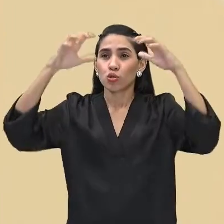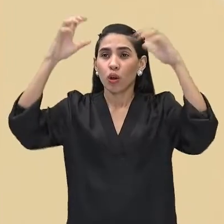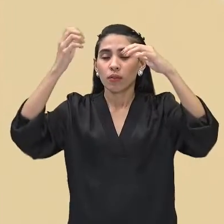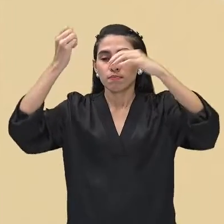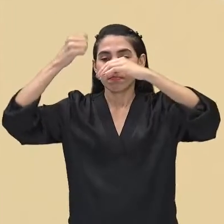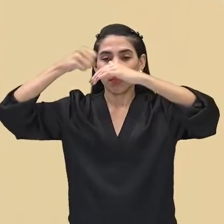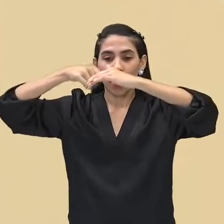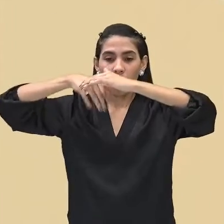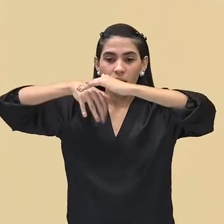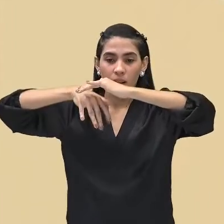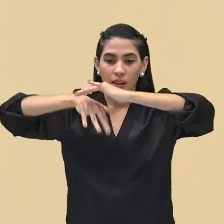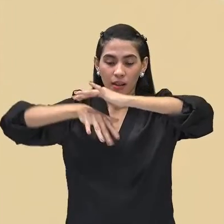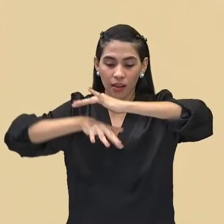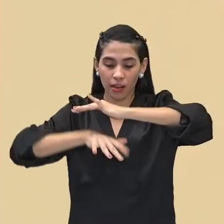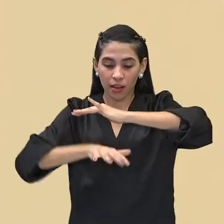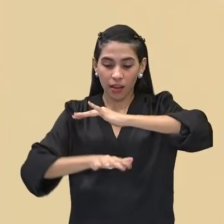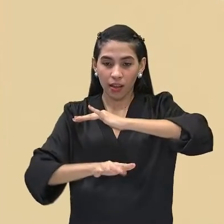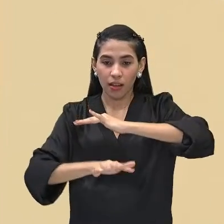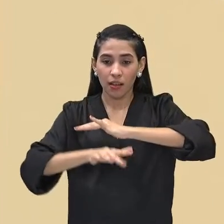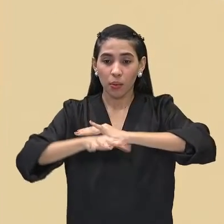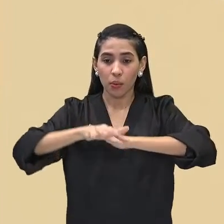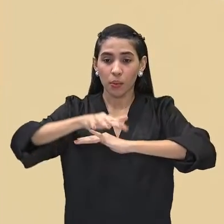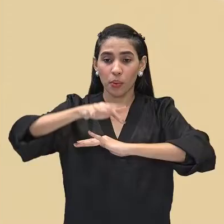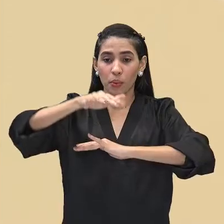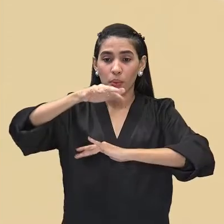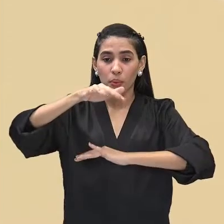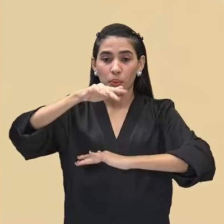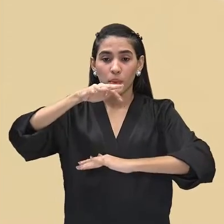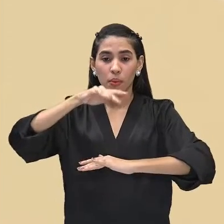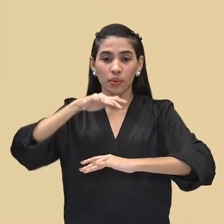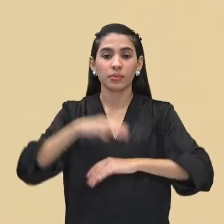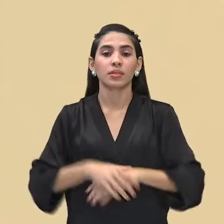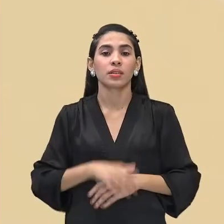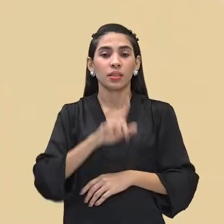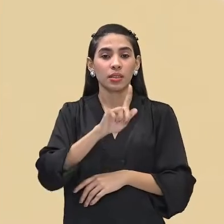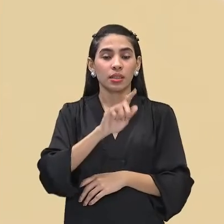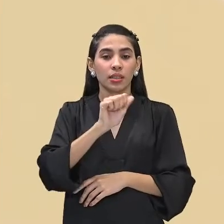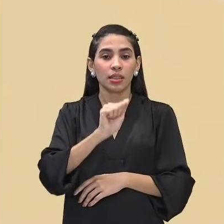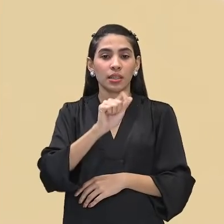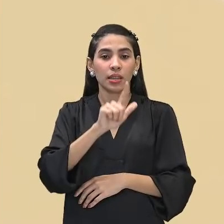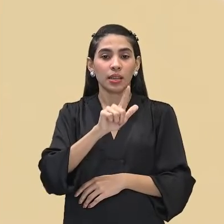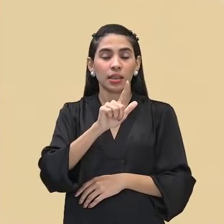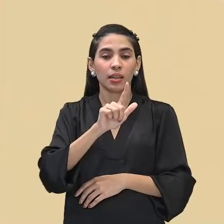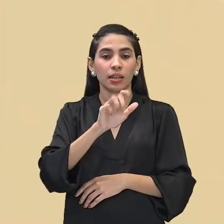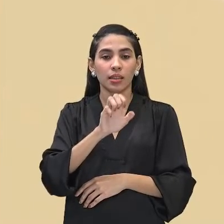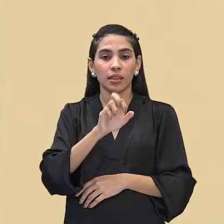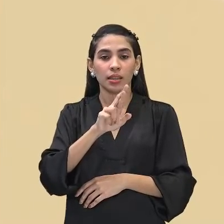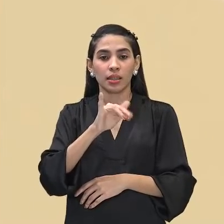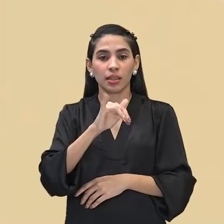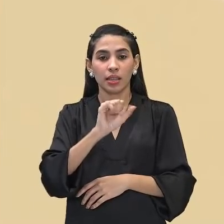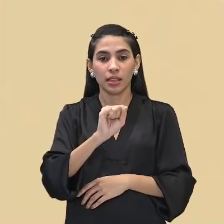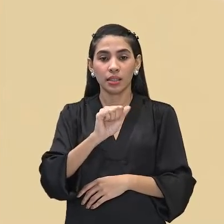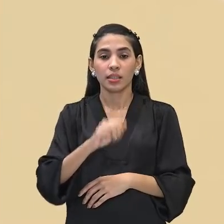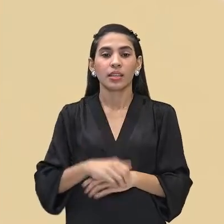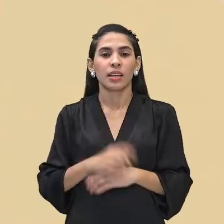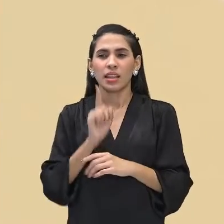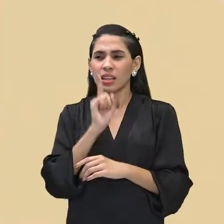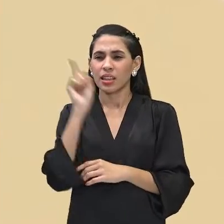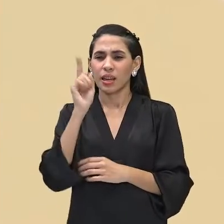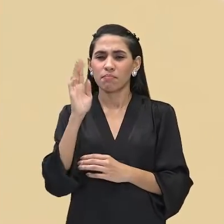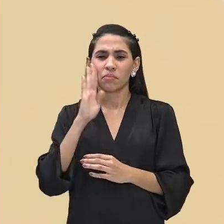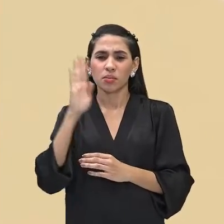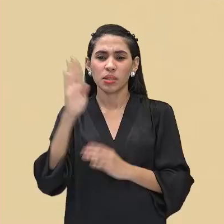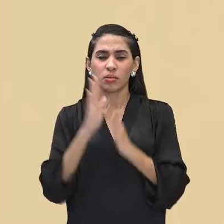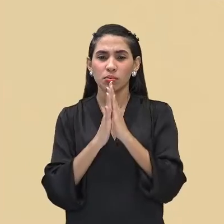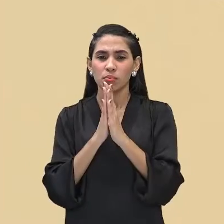enche muito, essas águas vêm para cima e o centro fica alagado. As galerias subterrâneas ali de escoamento das águas do centro, principalmente da região do